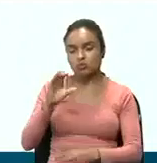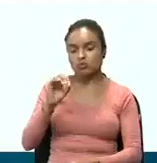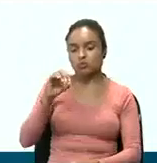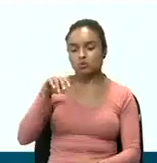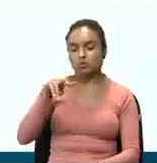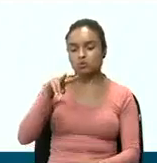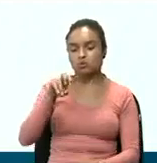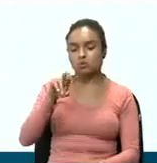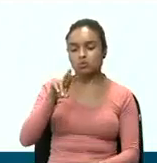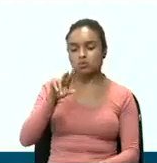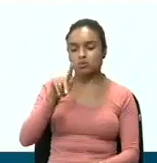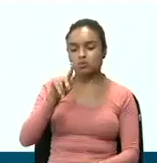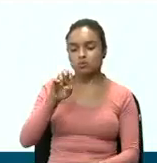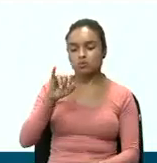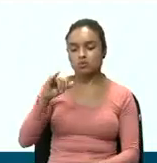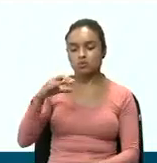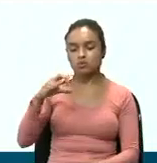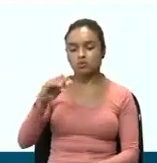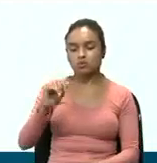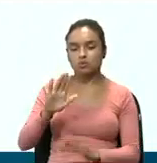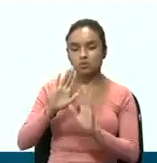tenho duas